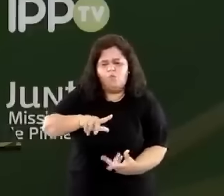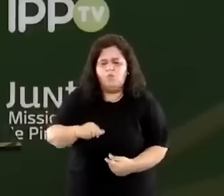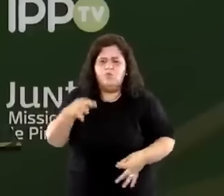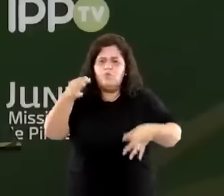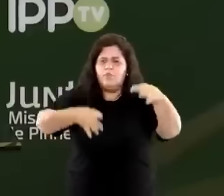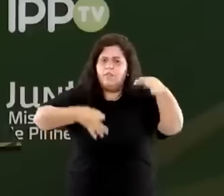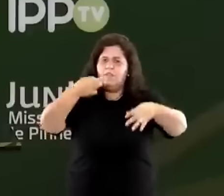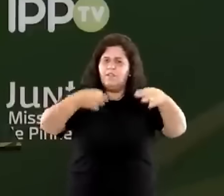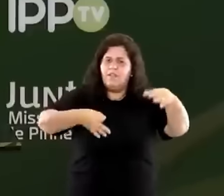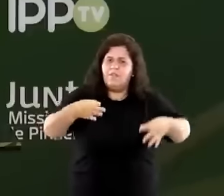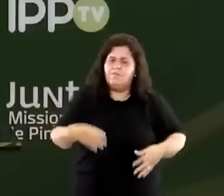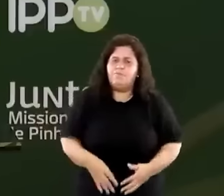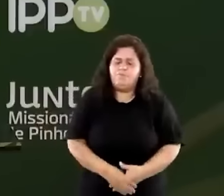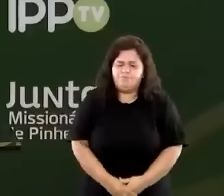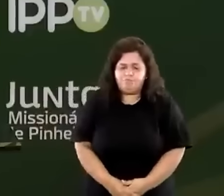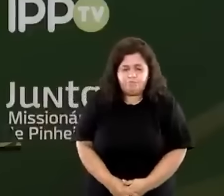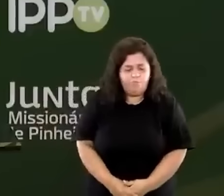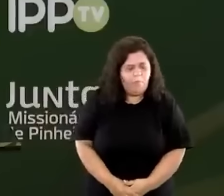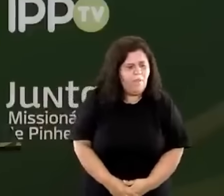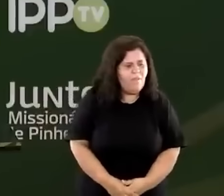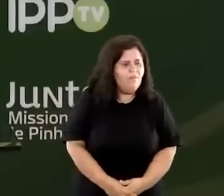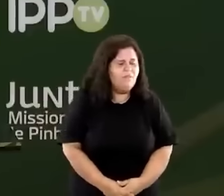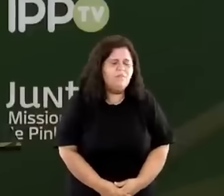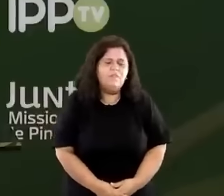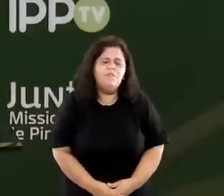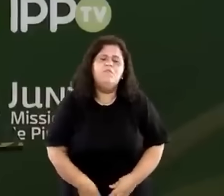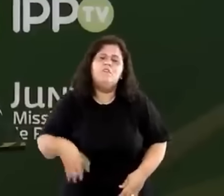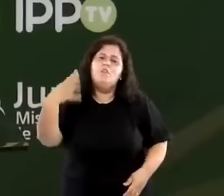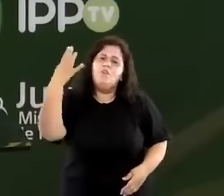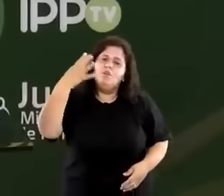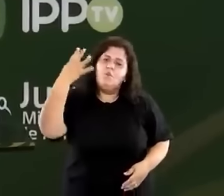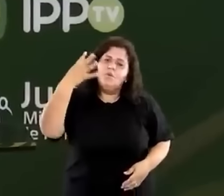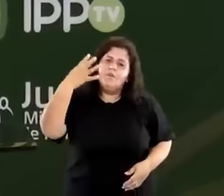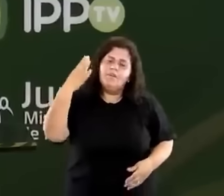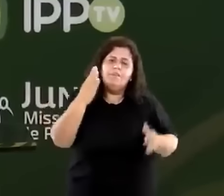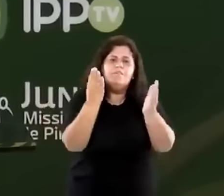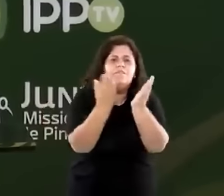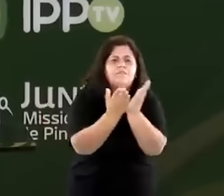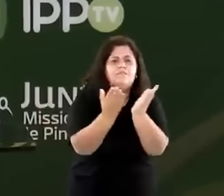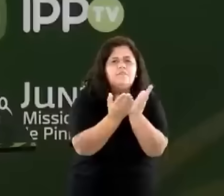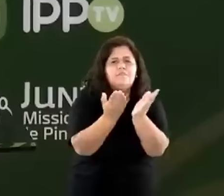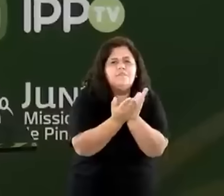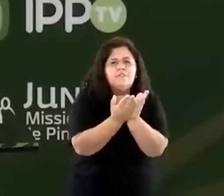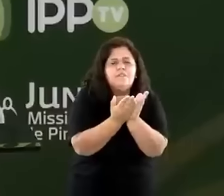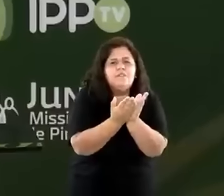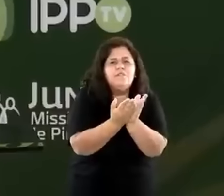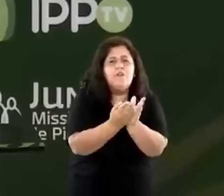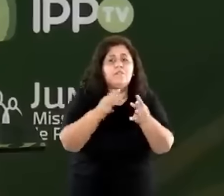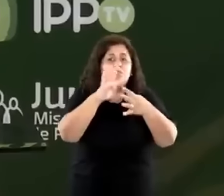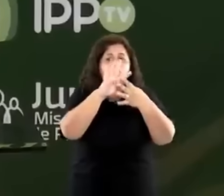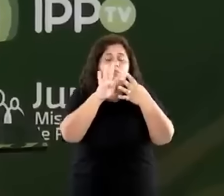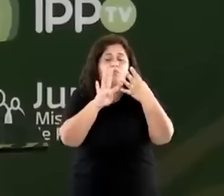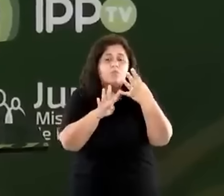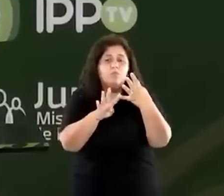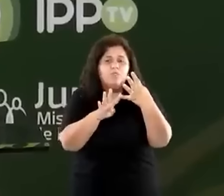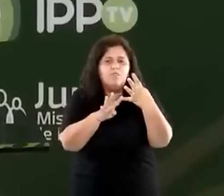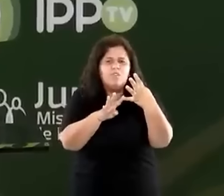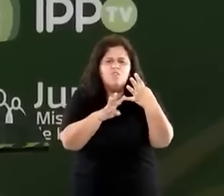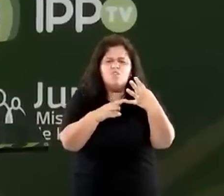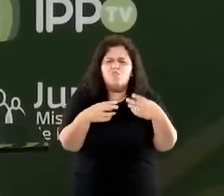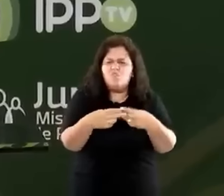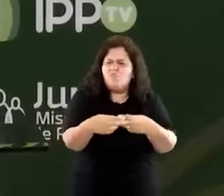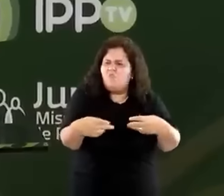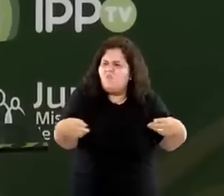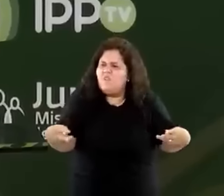meus amados vamos ver uma quarta lição desse texto a doxologia dos quatro seres viventes a